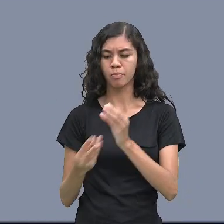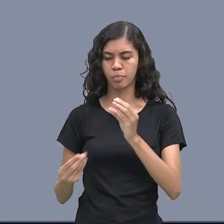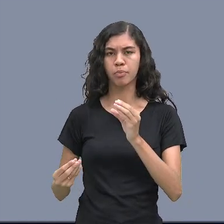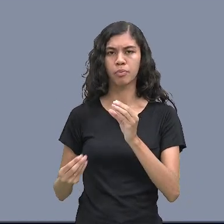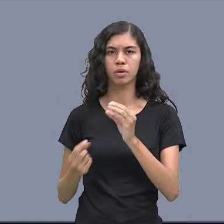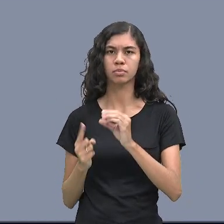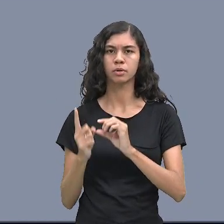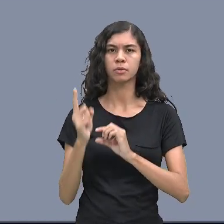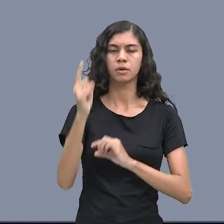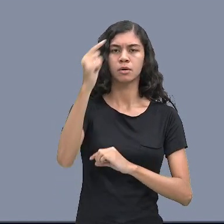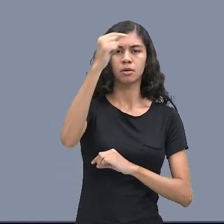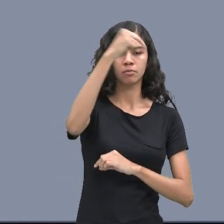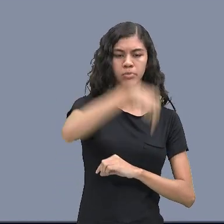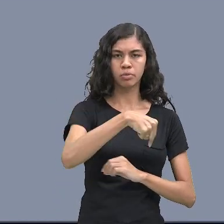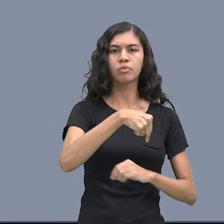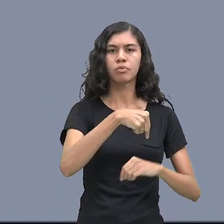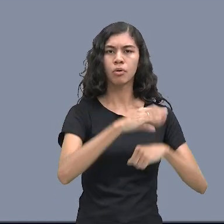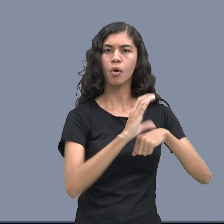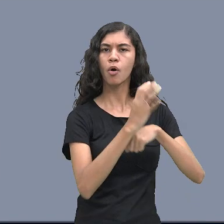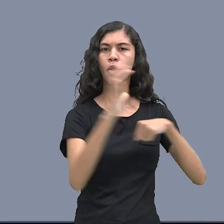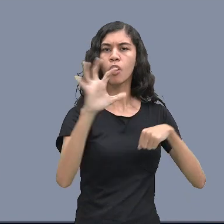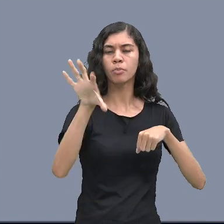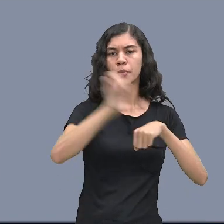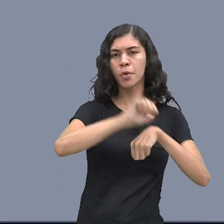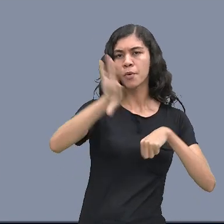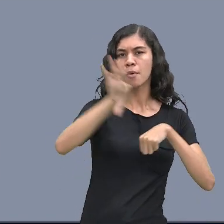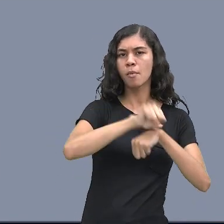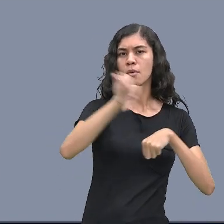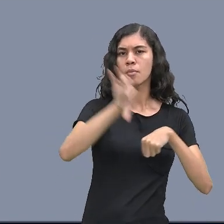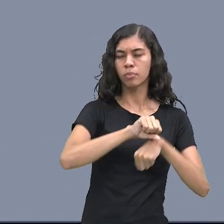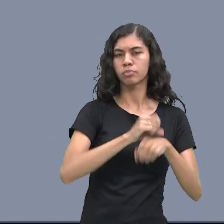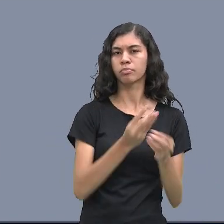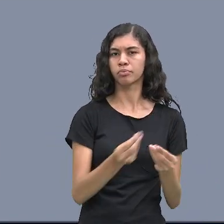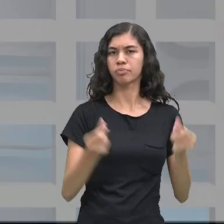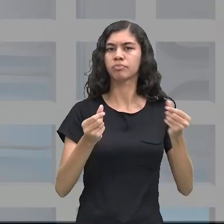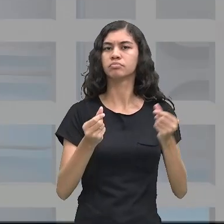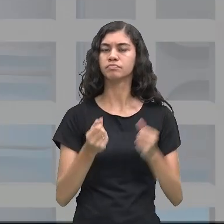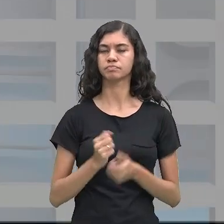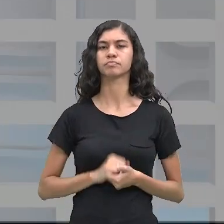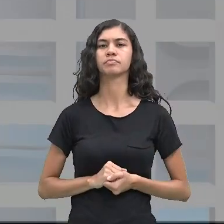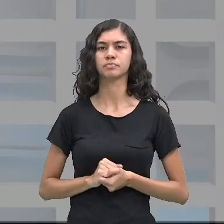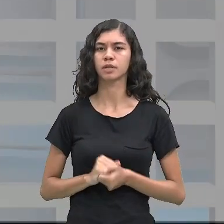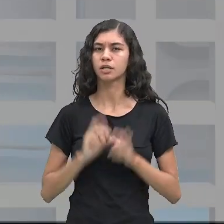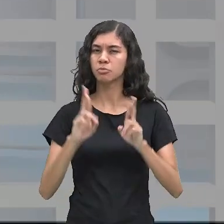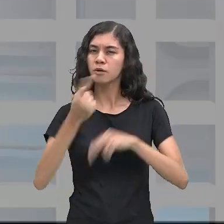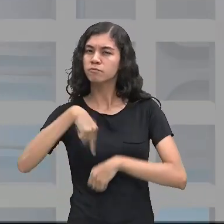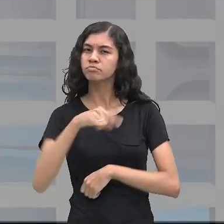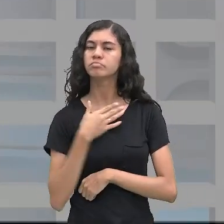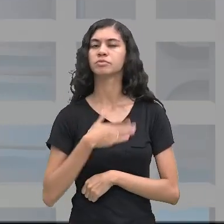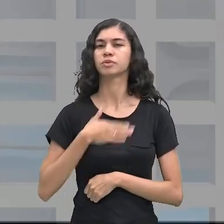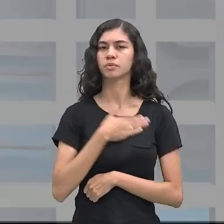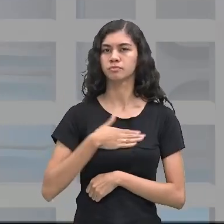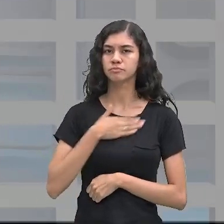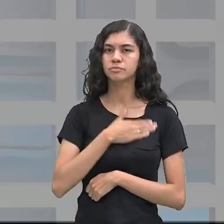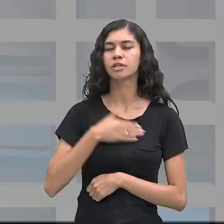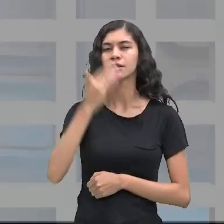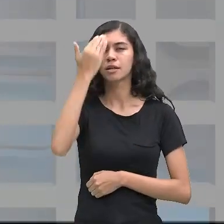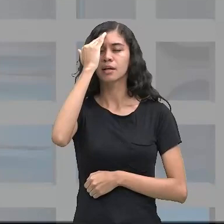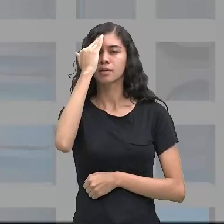recebe esses elétrons por conta da reação de redução, ok? Espero que vocês tenham gostado aí de